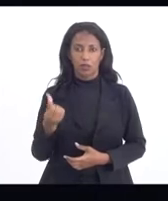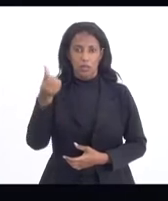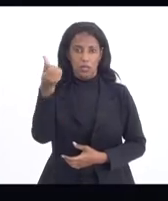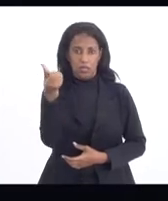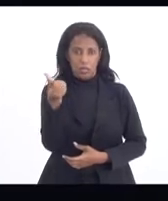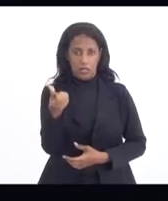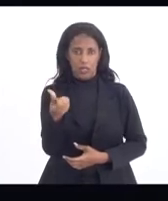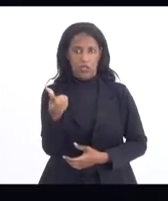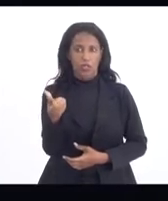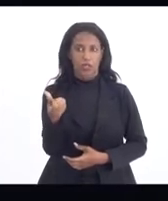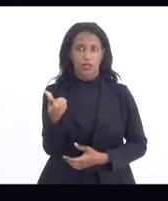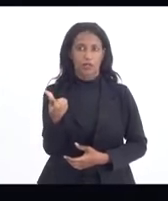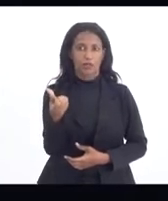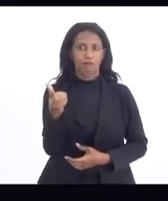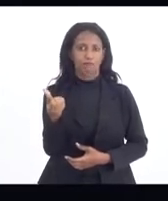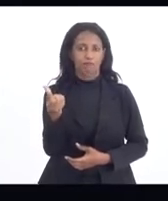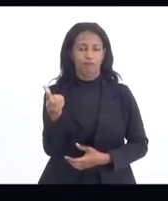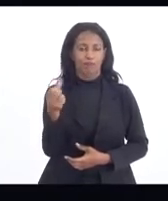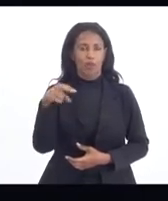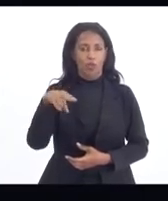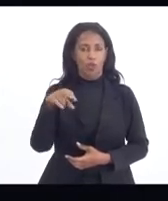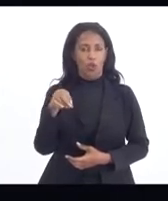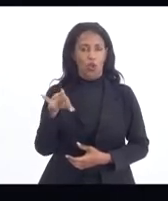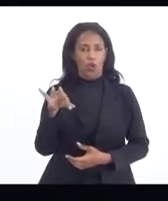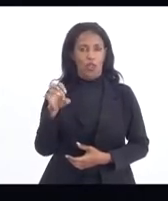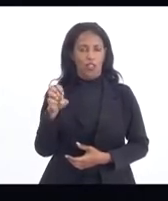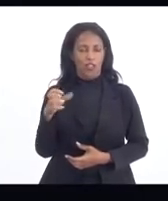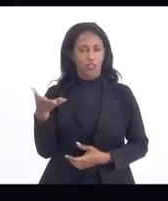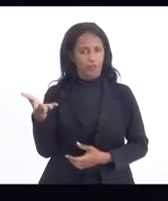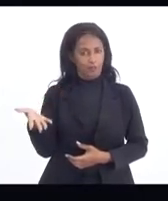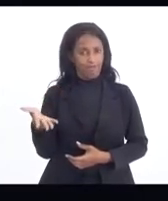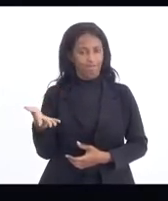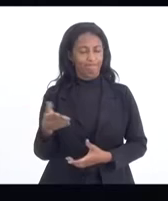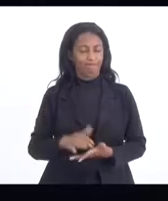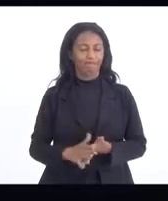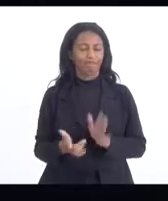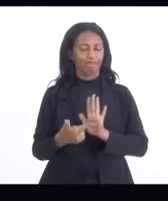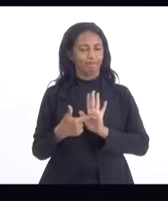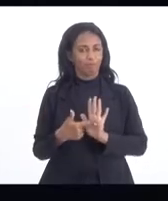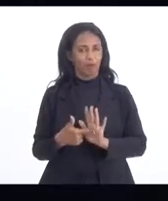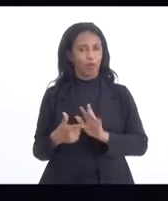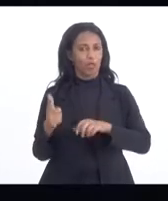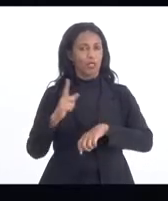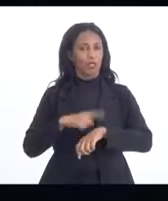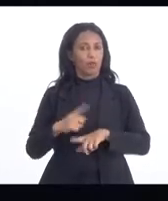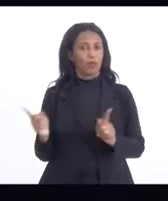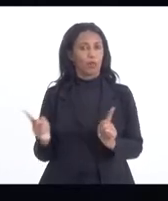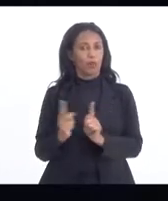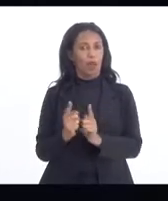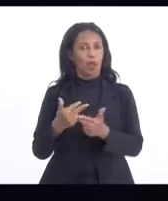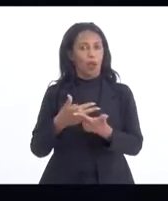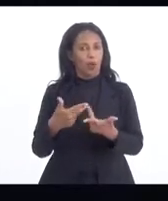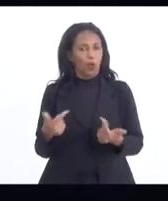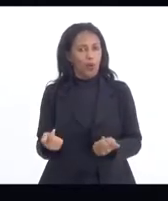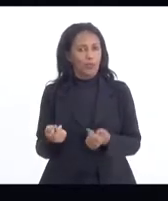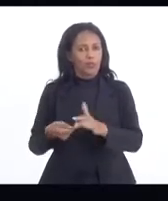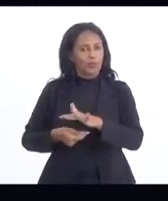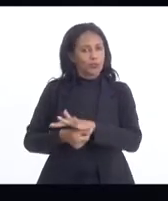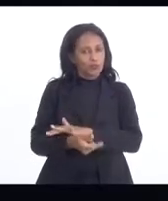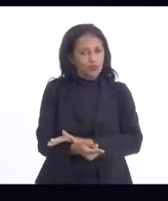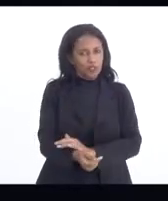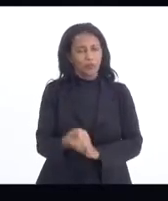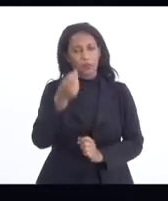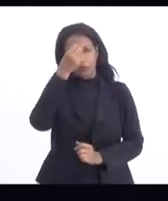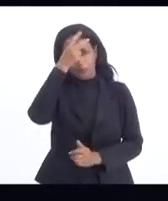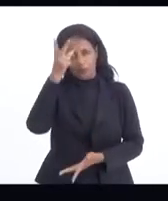1, 2, 3, 4, 5, 6 são da região Noroeste Fluminense. Isso demonstra que, em pouco tempo, a qualidade, o investimento dos prefeitos,